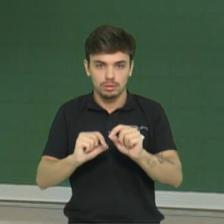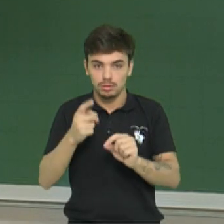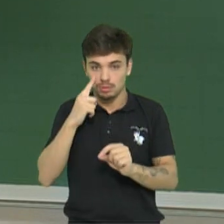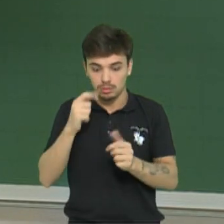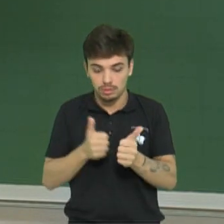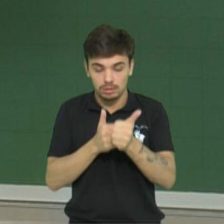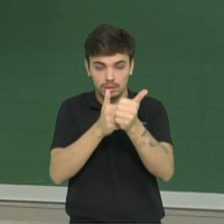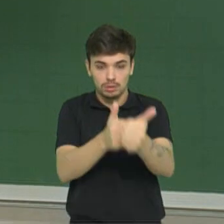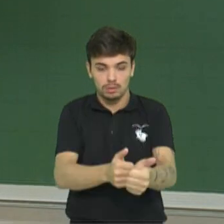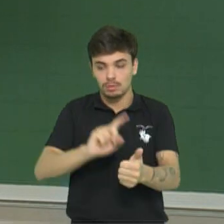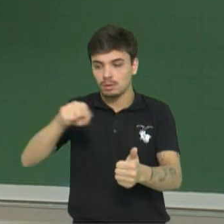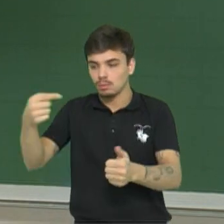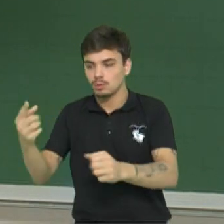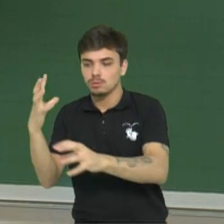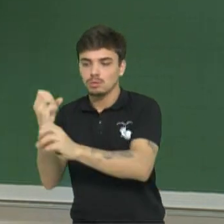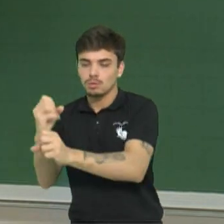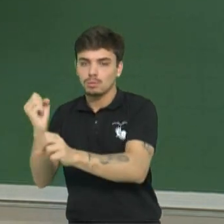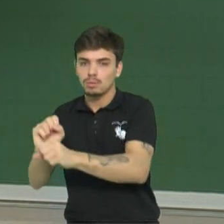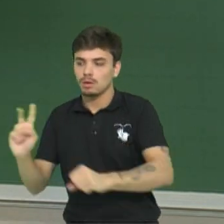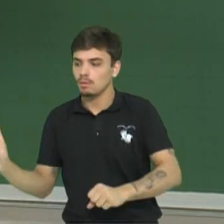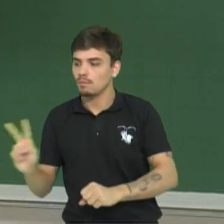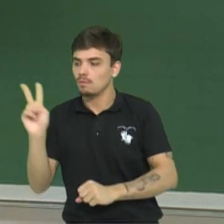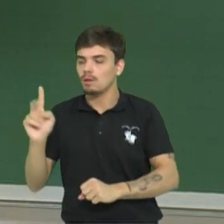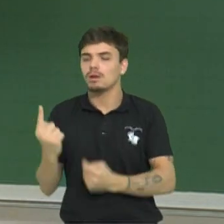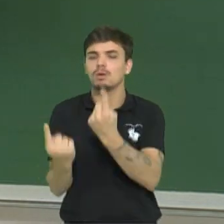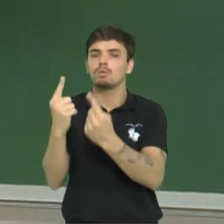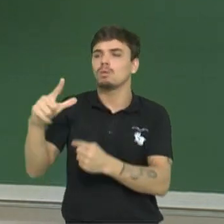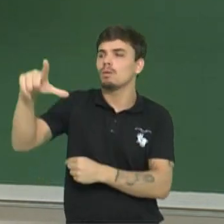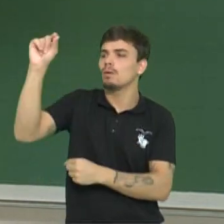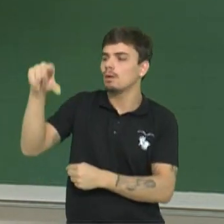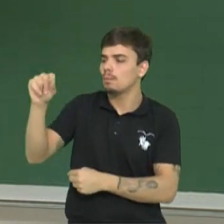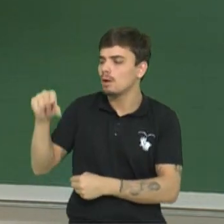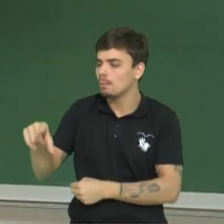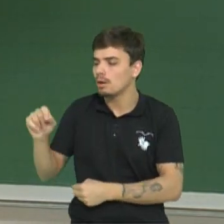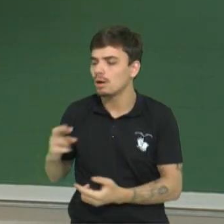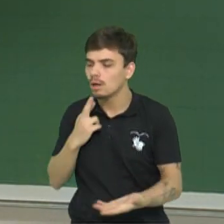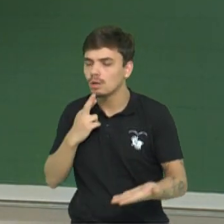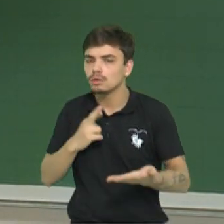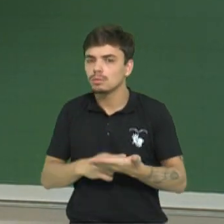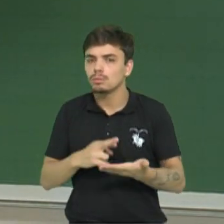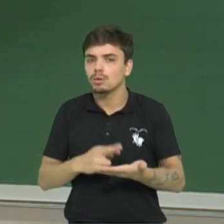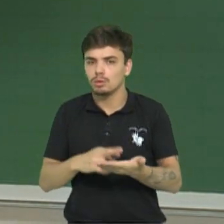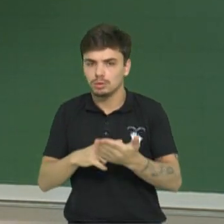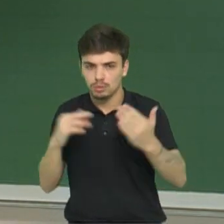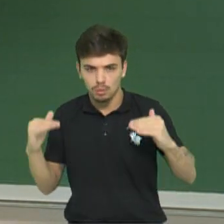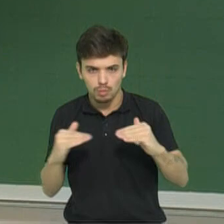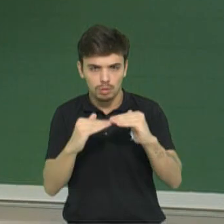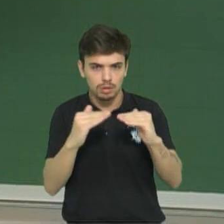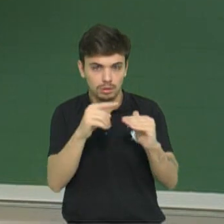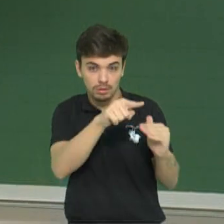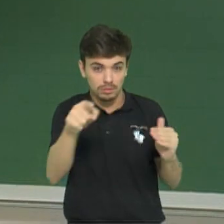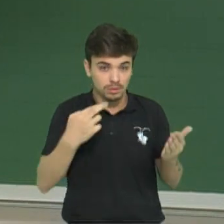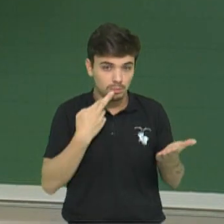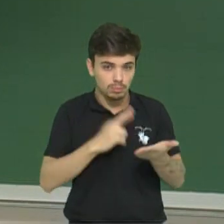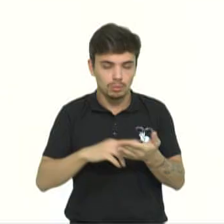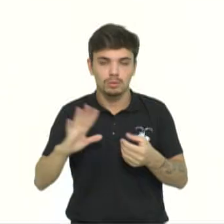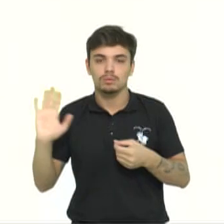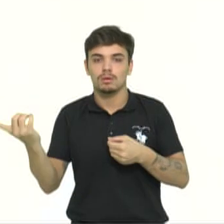passos, depois somando os valores, qual das alternativas responde à questão 5 de forma correta? Agora é com